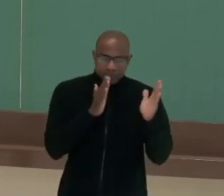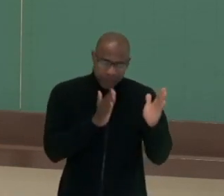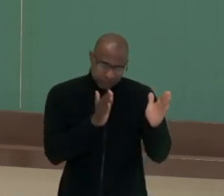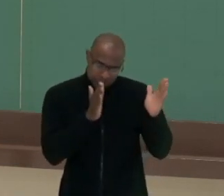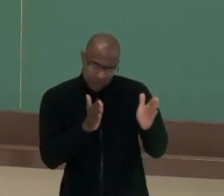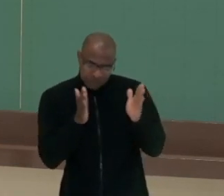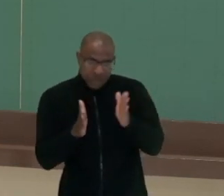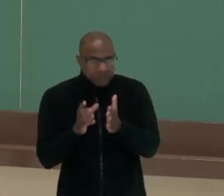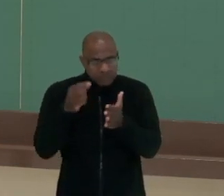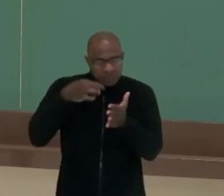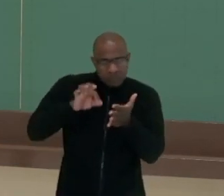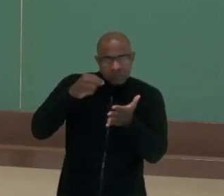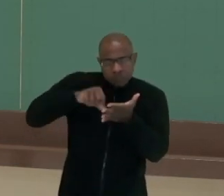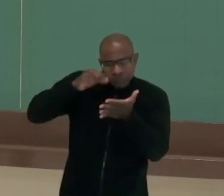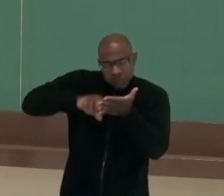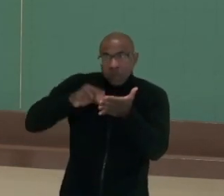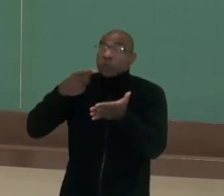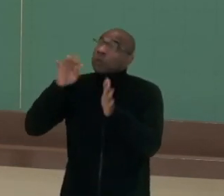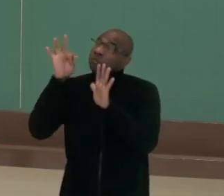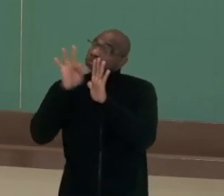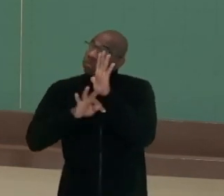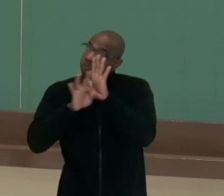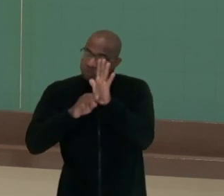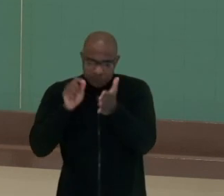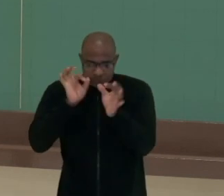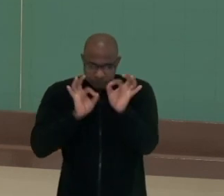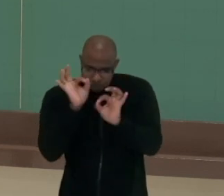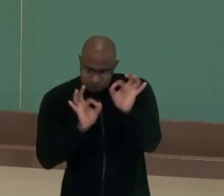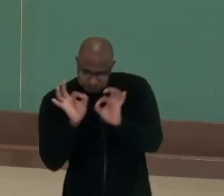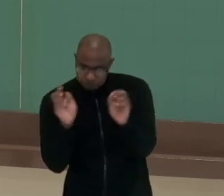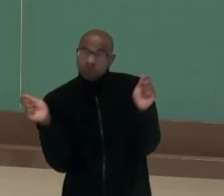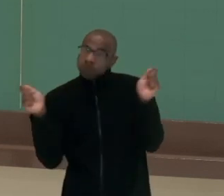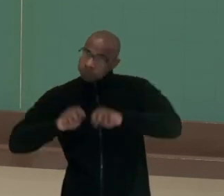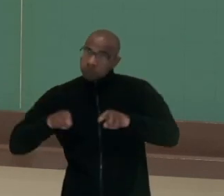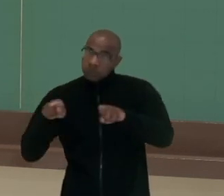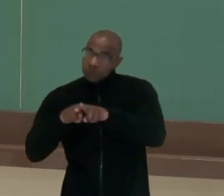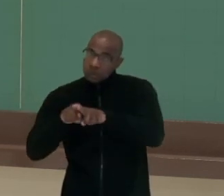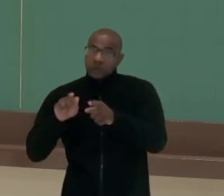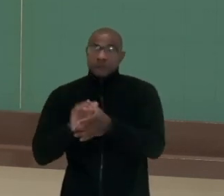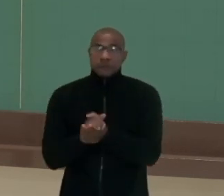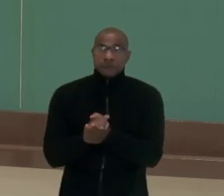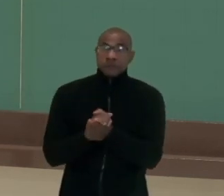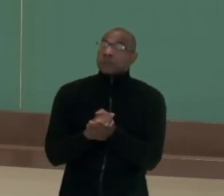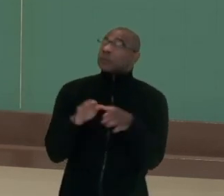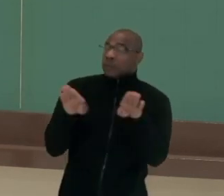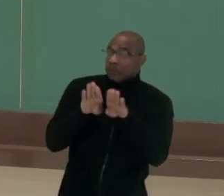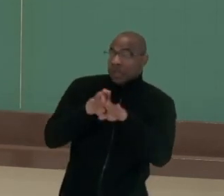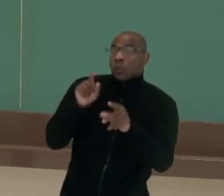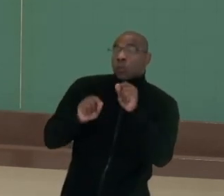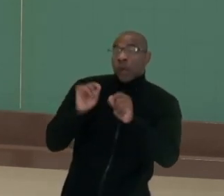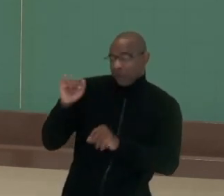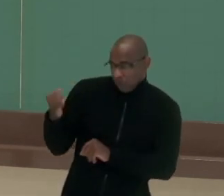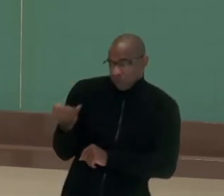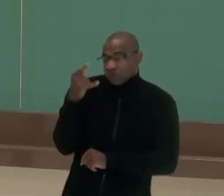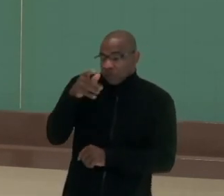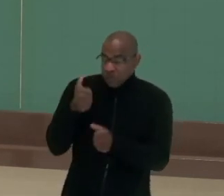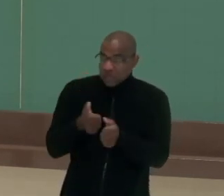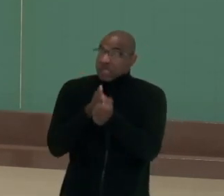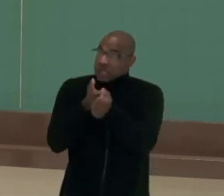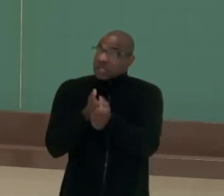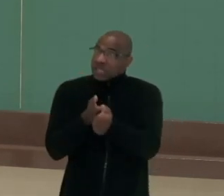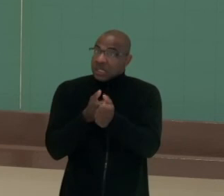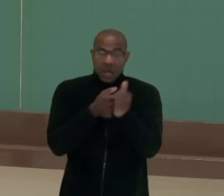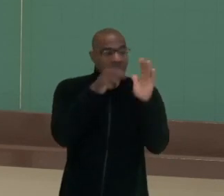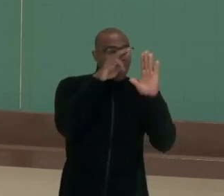passo corrigindo o seu texto. Veja que interessante isso para os teus estudos. Também é importante que você siga as instruções